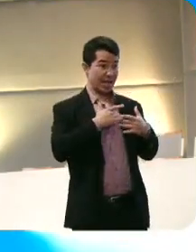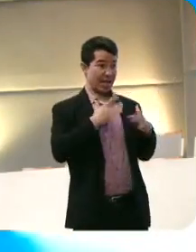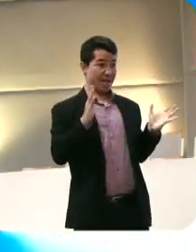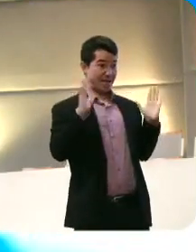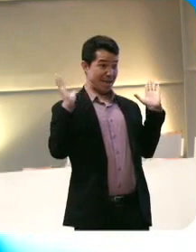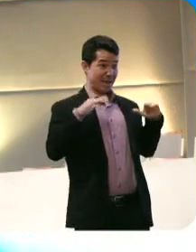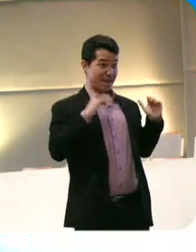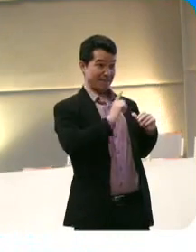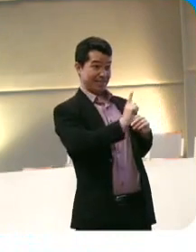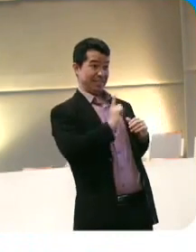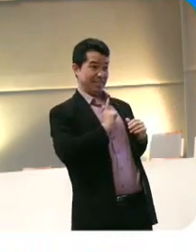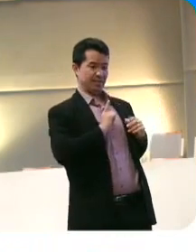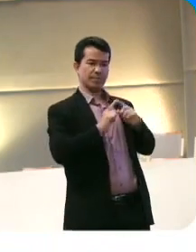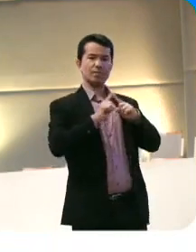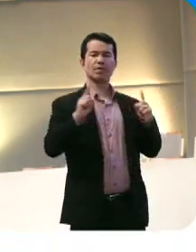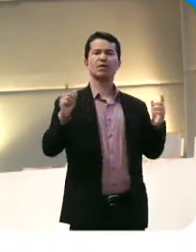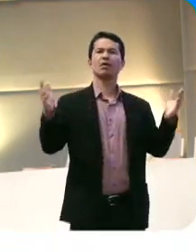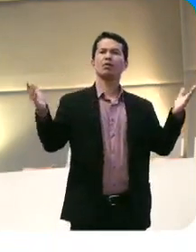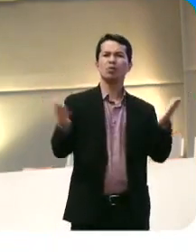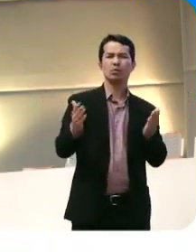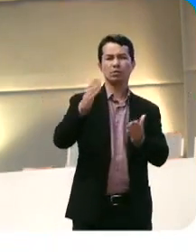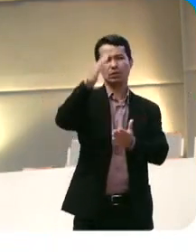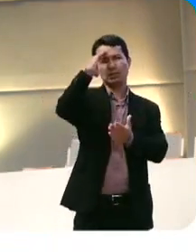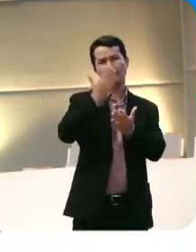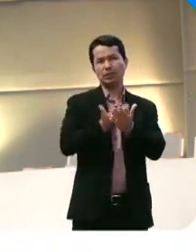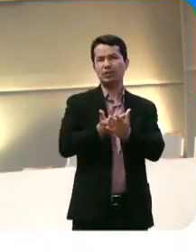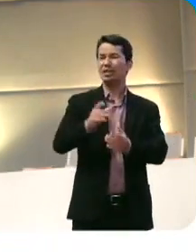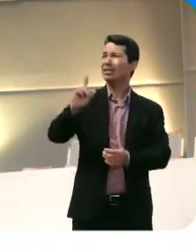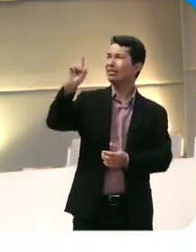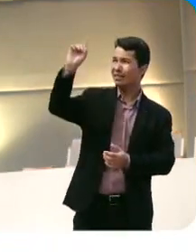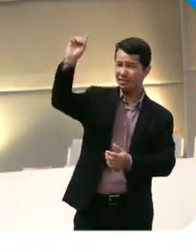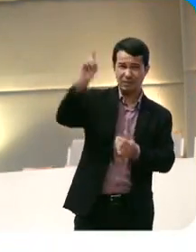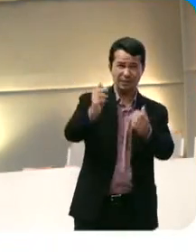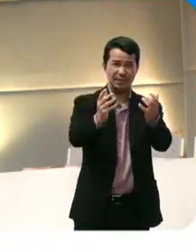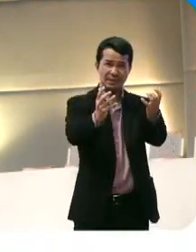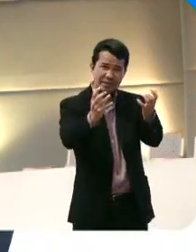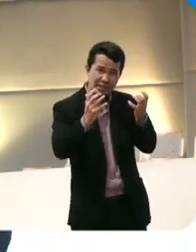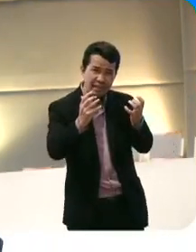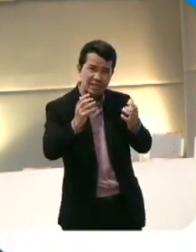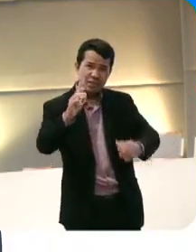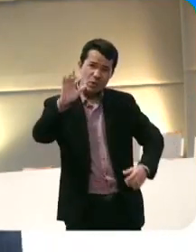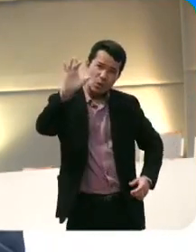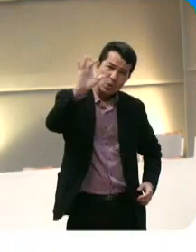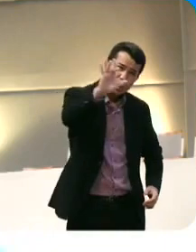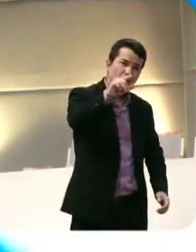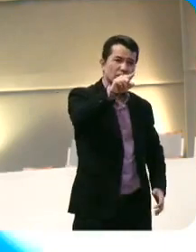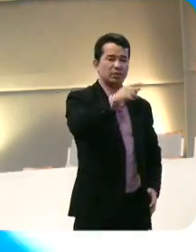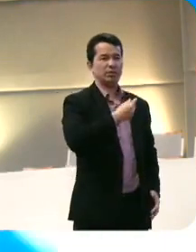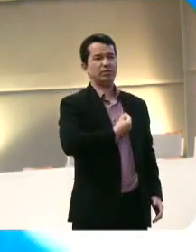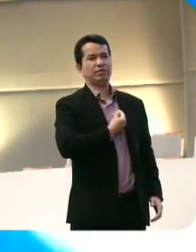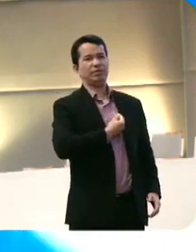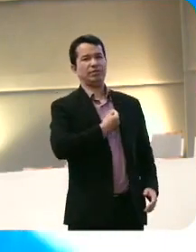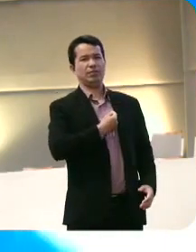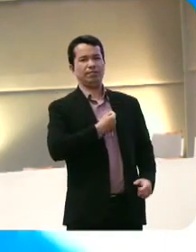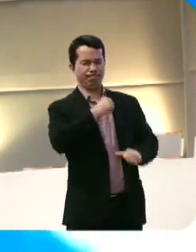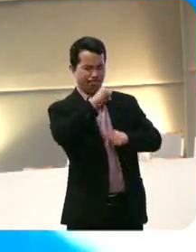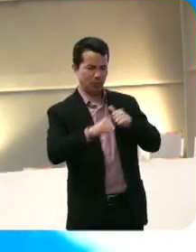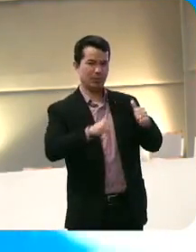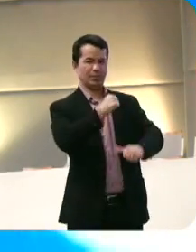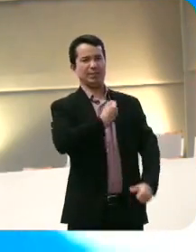eu creio que Deus te trouxe aqui para restaurar o lugar dele na sua vida. Eu lembro de uma época que eu comecei